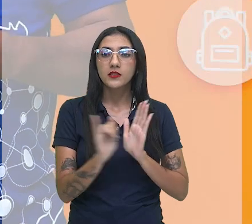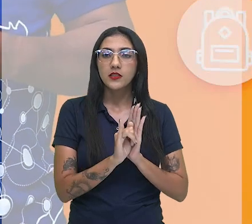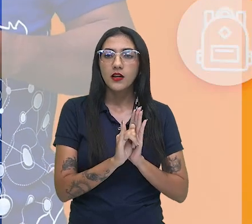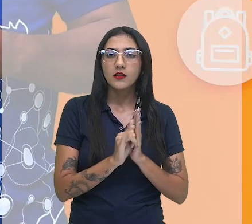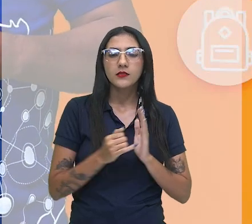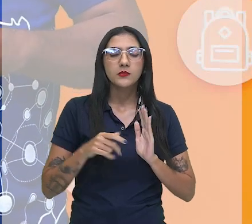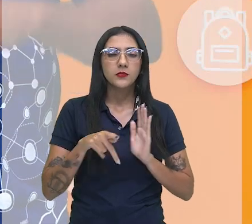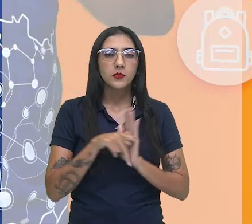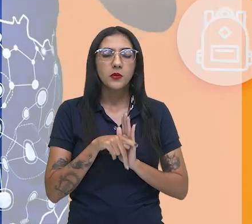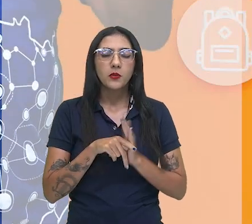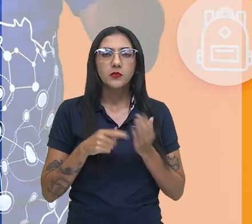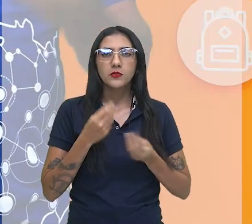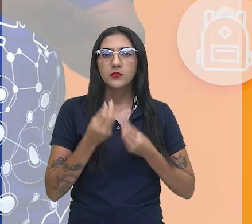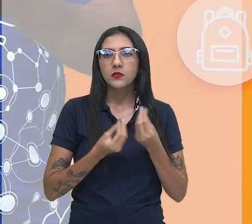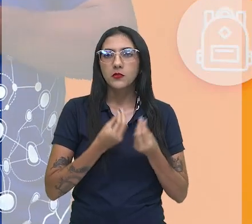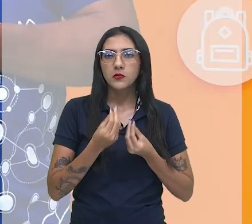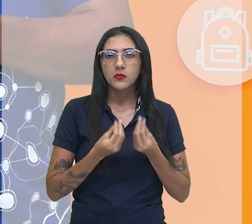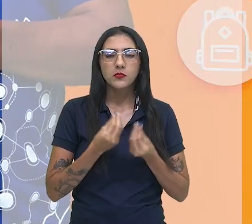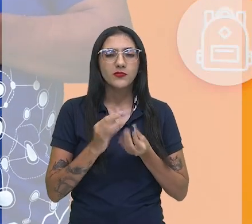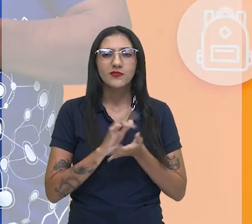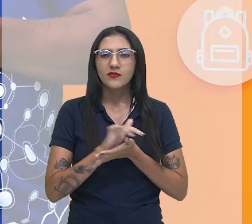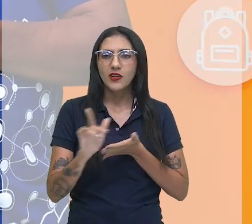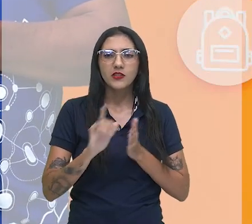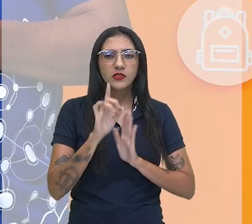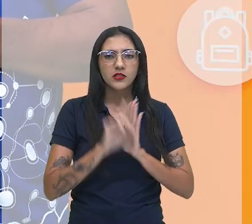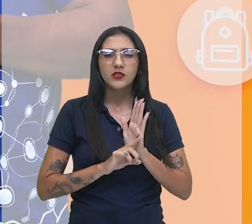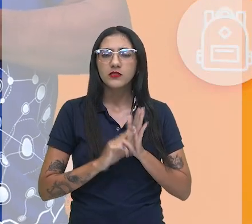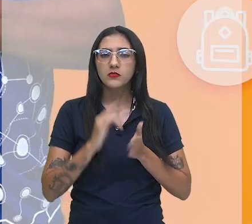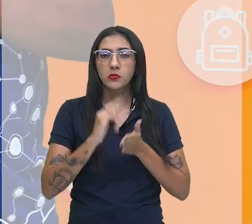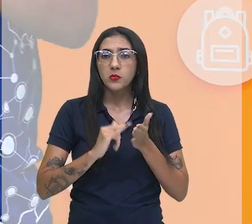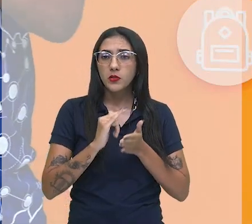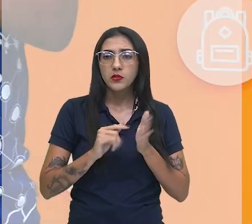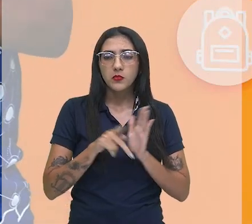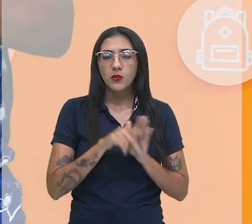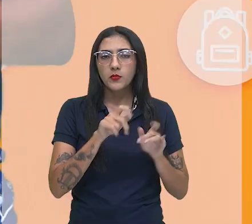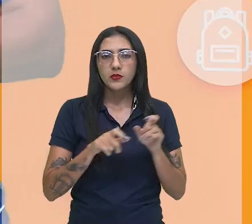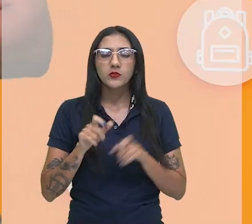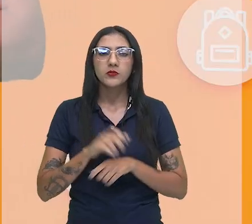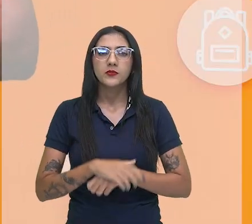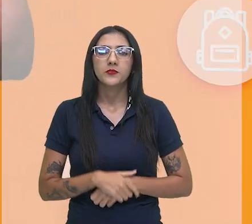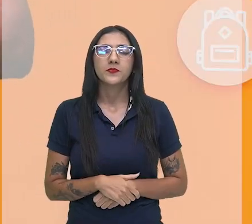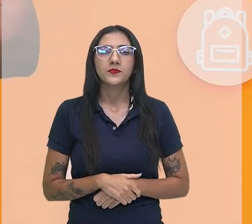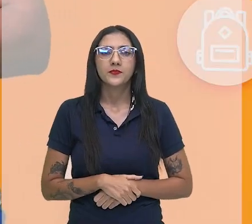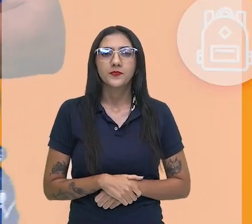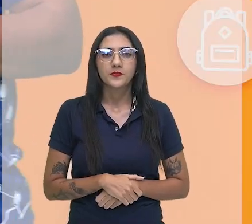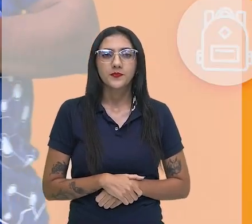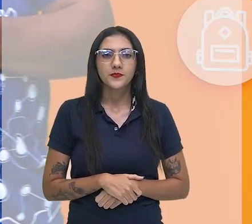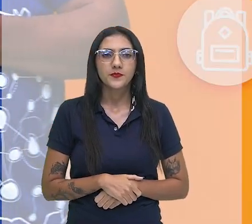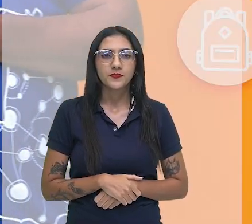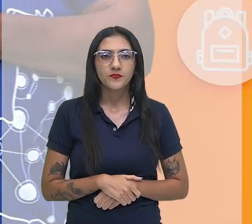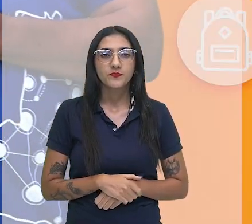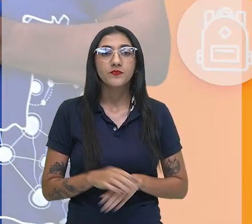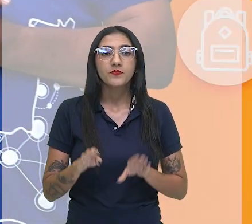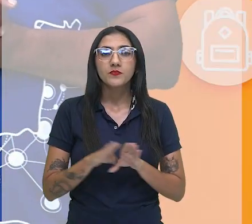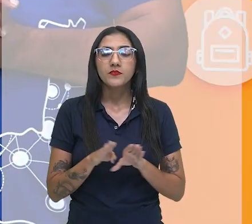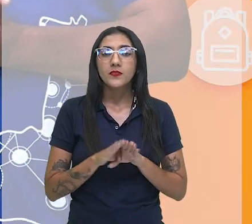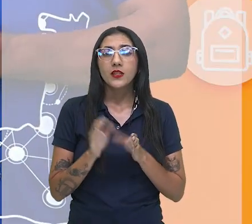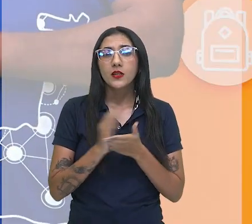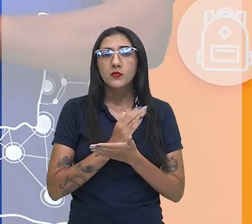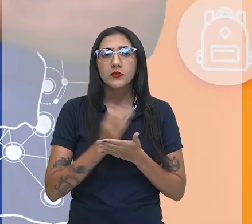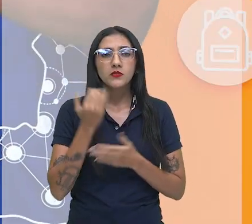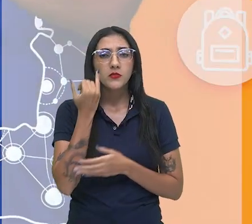de nascimento, né? Tem várias outras situações aí. Caso de sucesso na defesa dos direitos